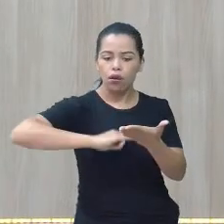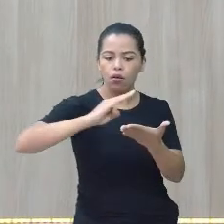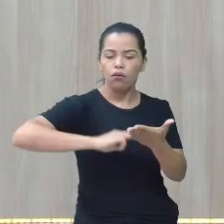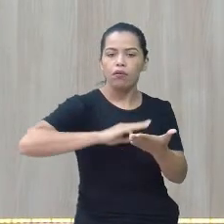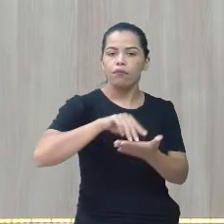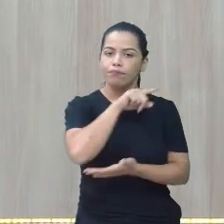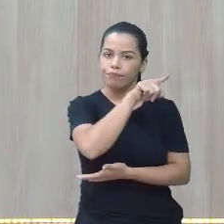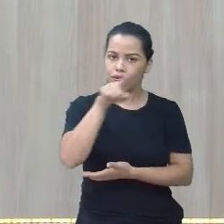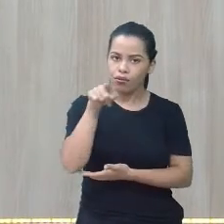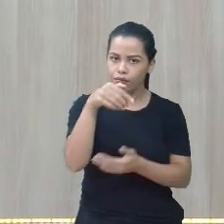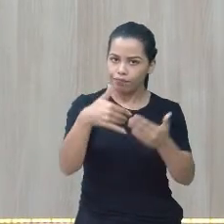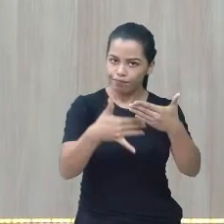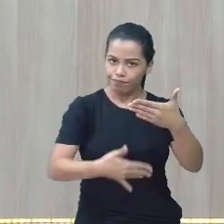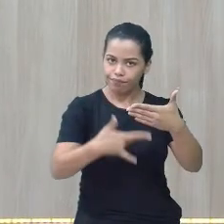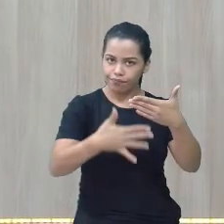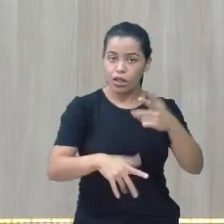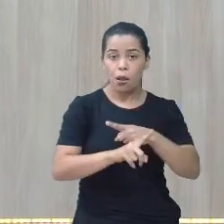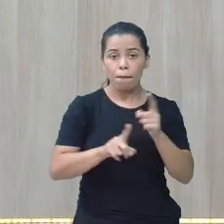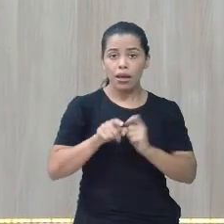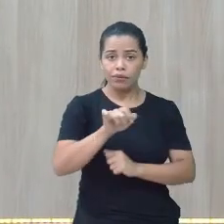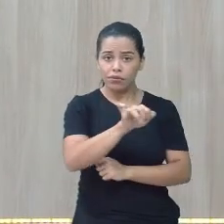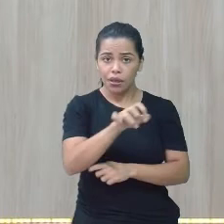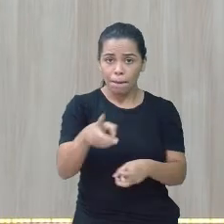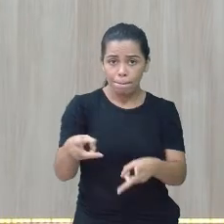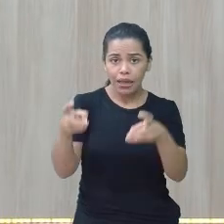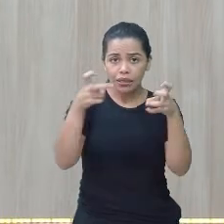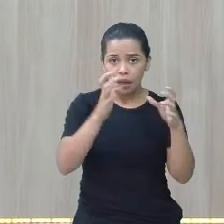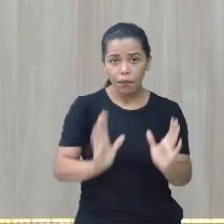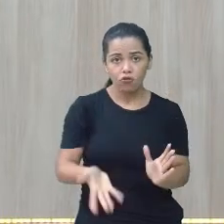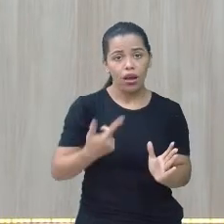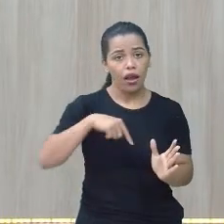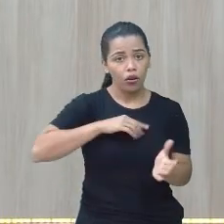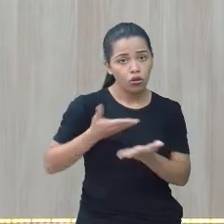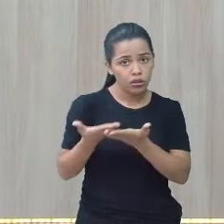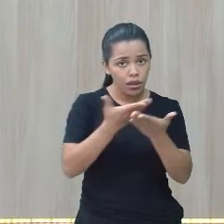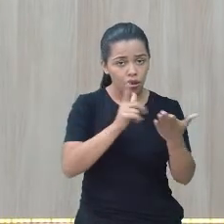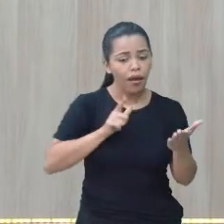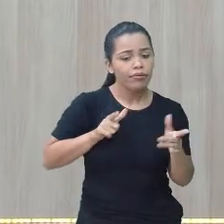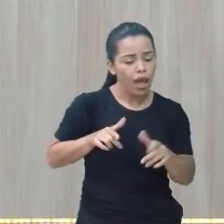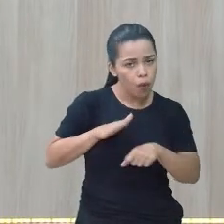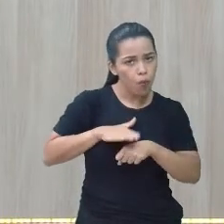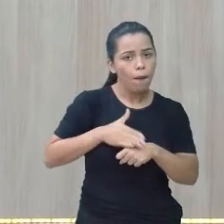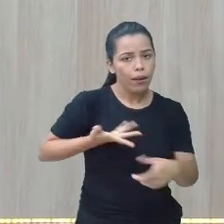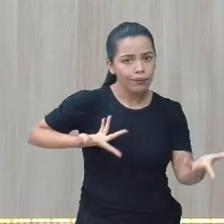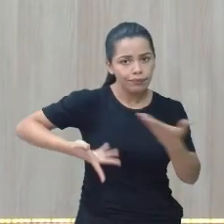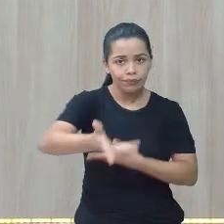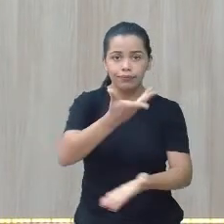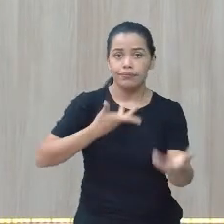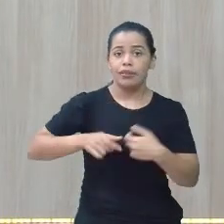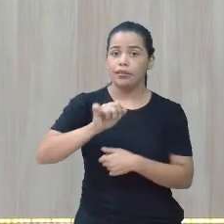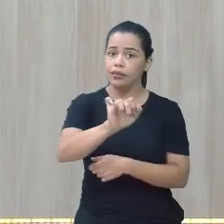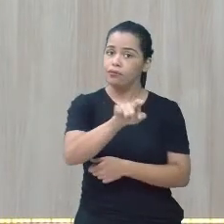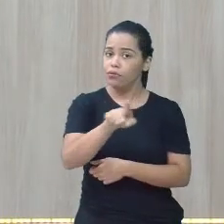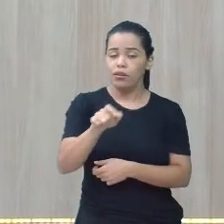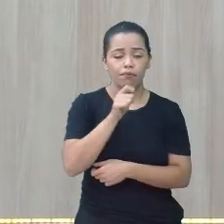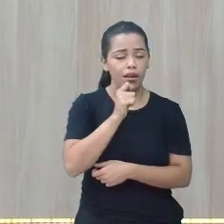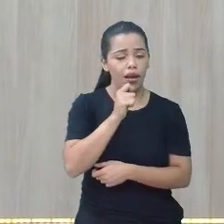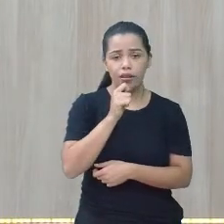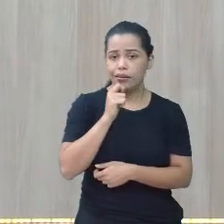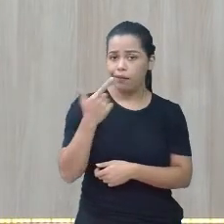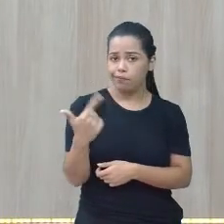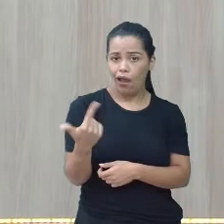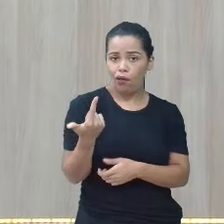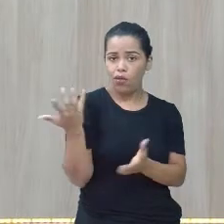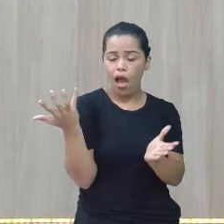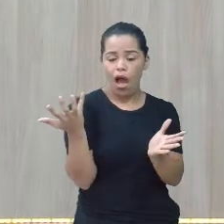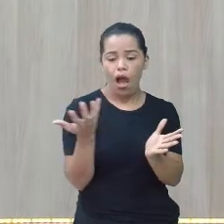está percebendo que nossas aulas sempre tem esse espaço para você interagir, se você ainda não está fazendo uso do aplicativo, escreve